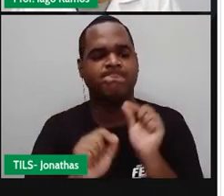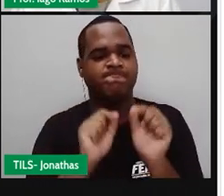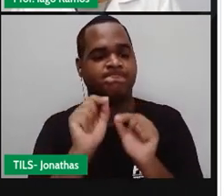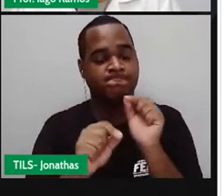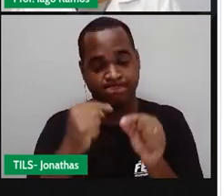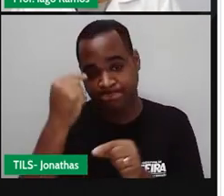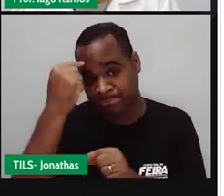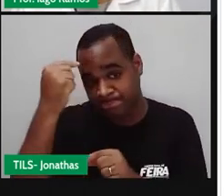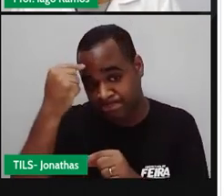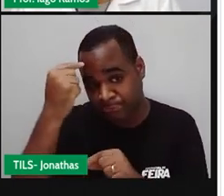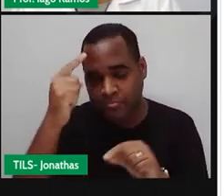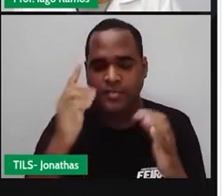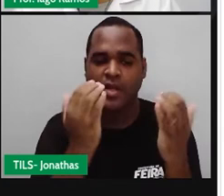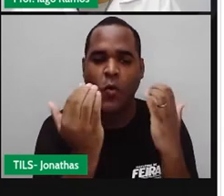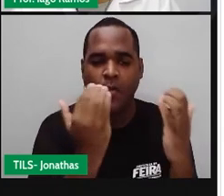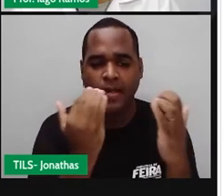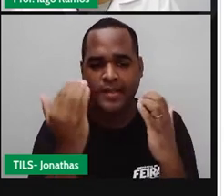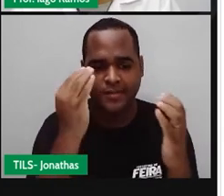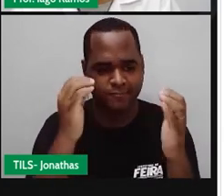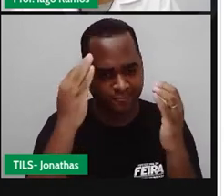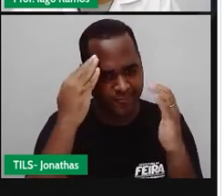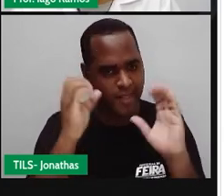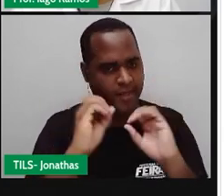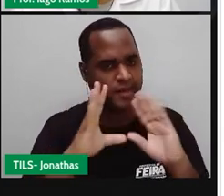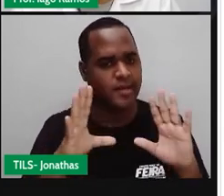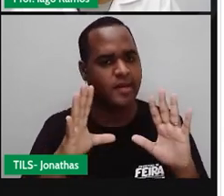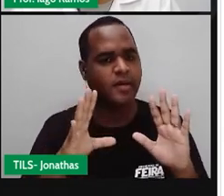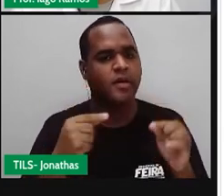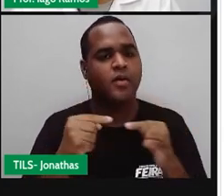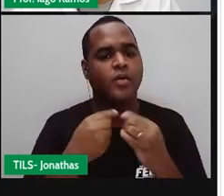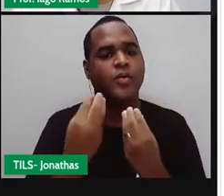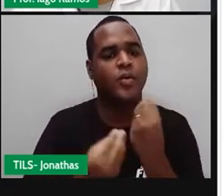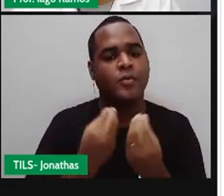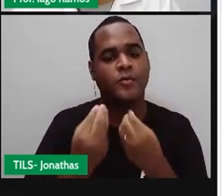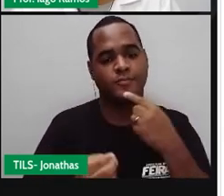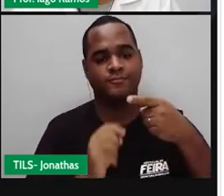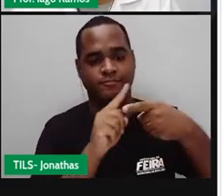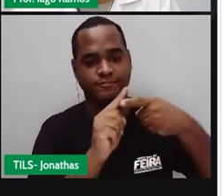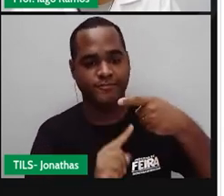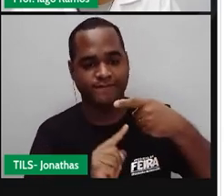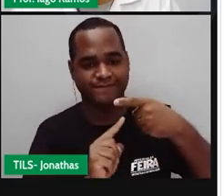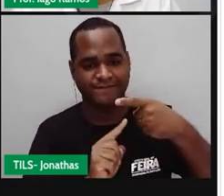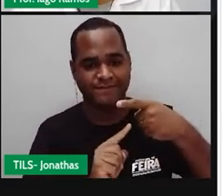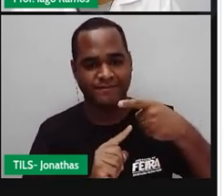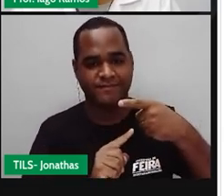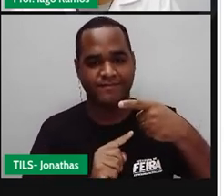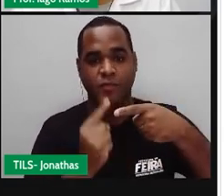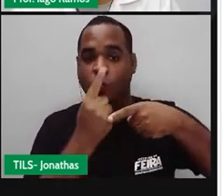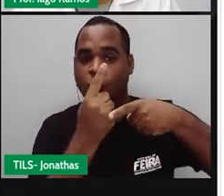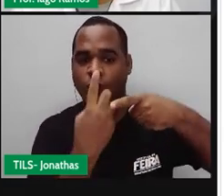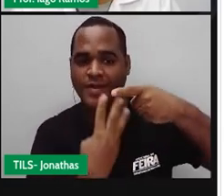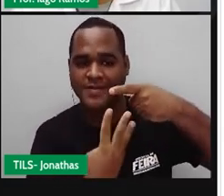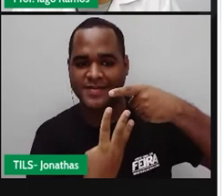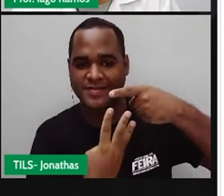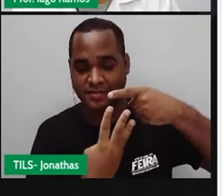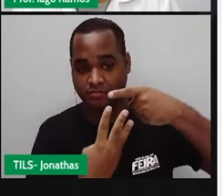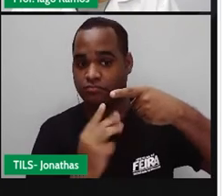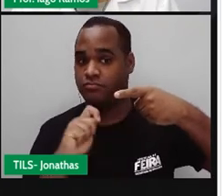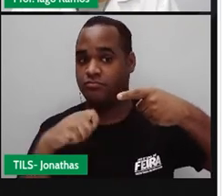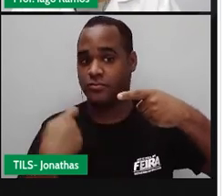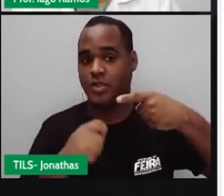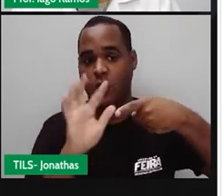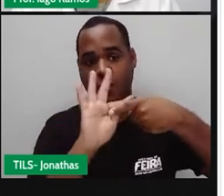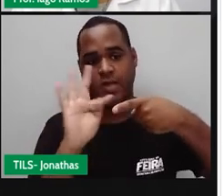a ideia a representação da forma de fração ó essa forma de escrever é a